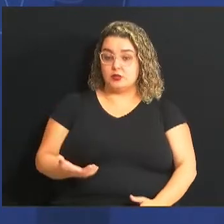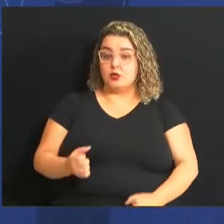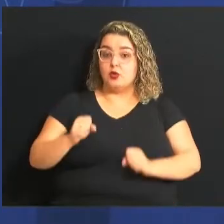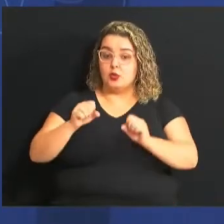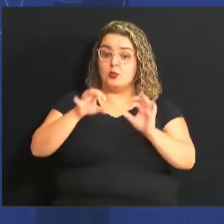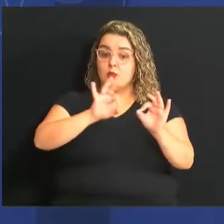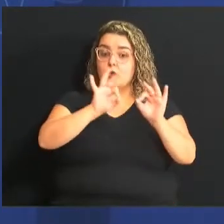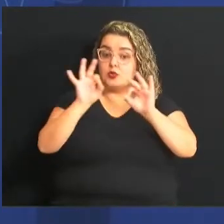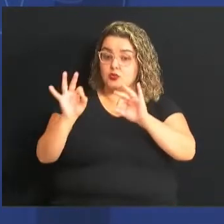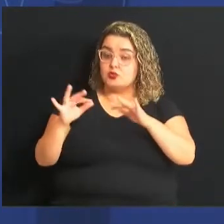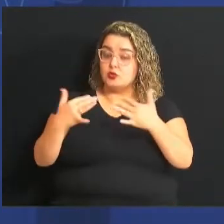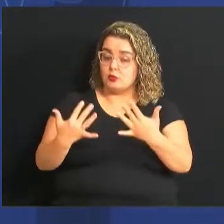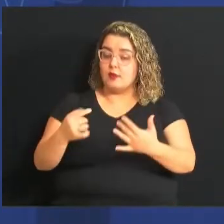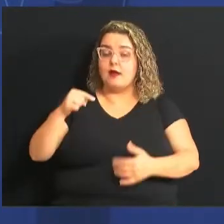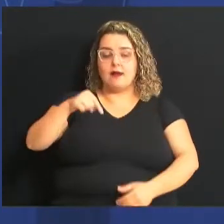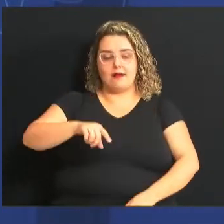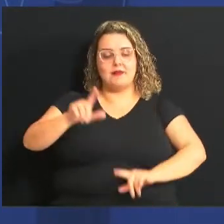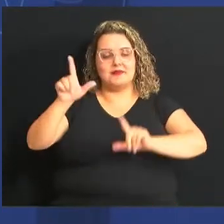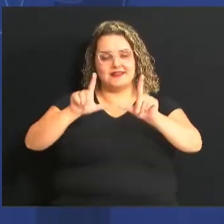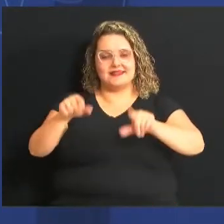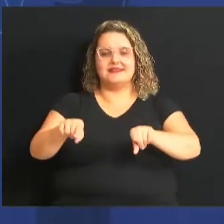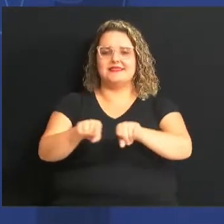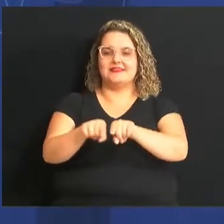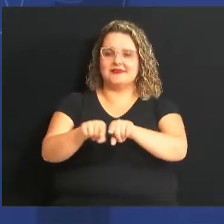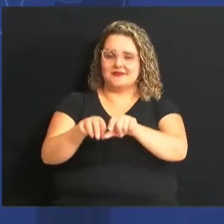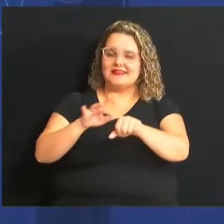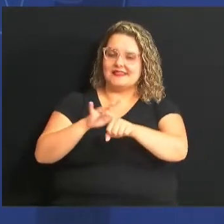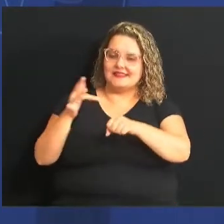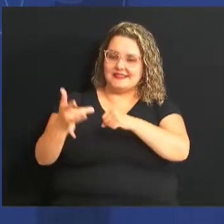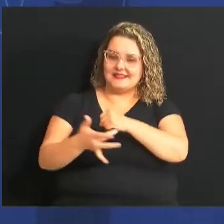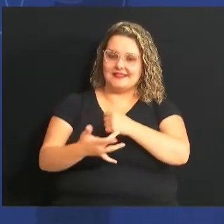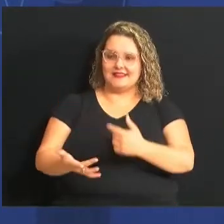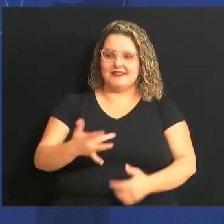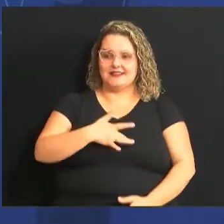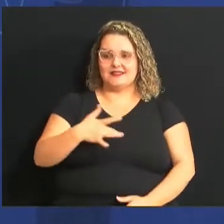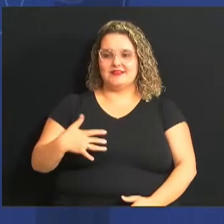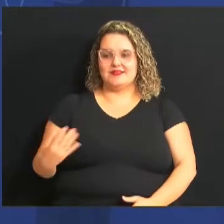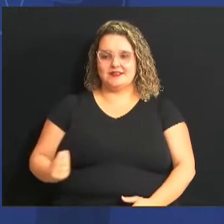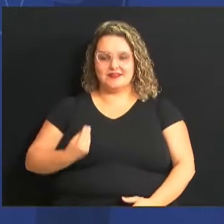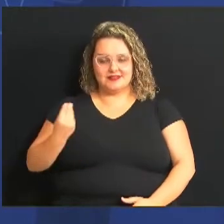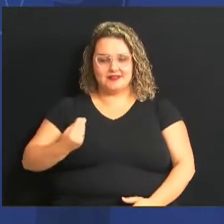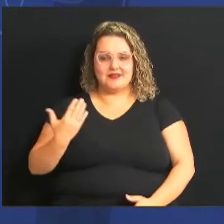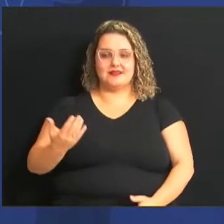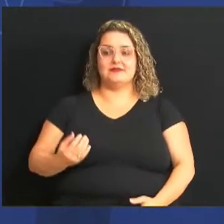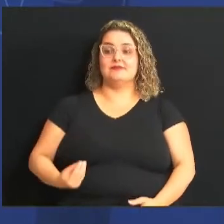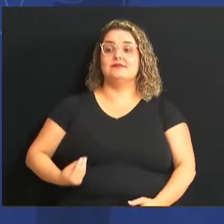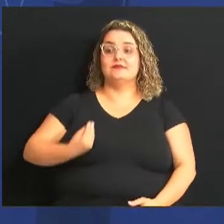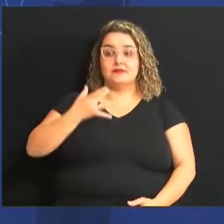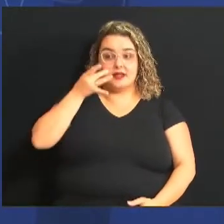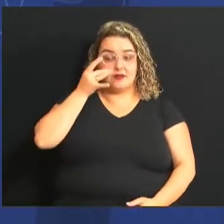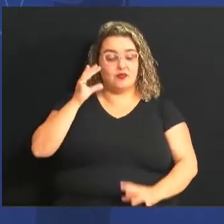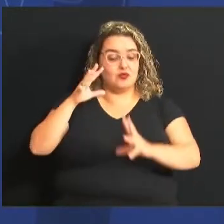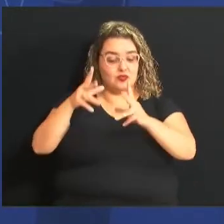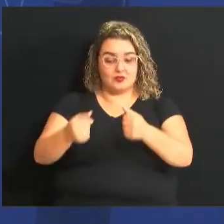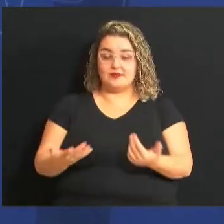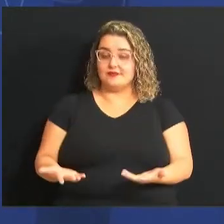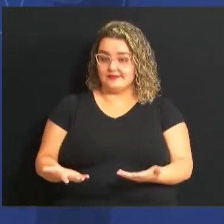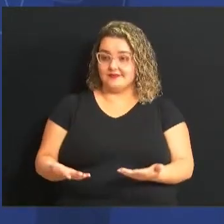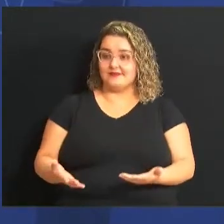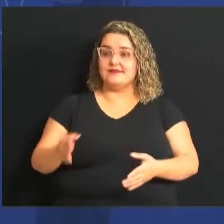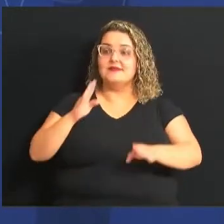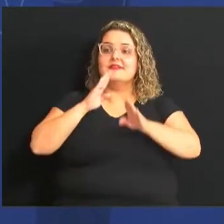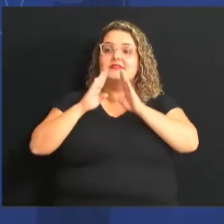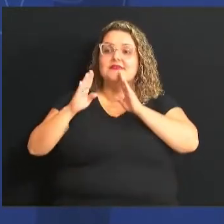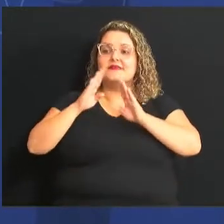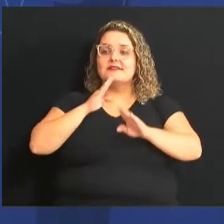acompanhar, claro, aqui pela TV e também por meio das nossas redes sociais. O Saúde é Vida está sendo transmitido ao vivo, na íntegra, enfim, no Facebook da TV